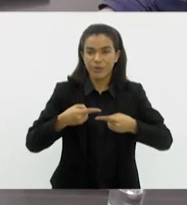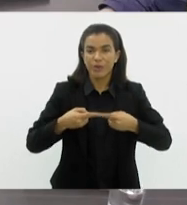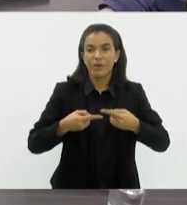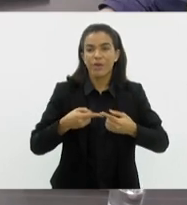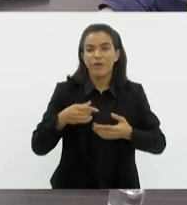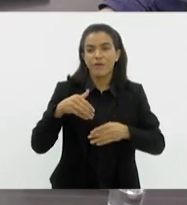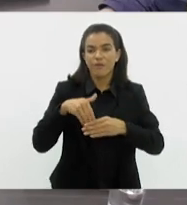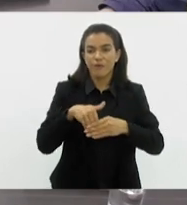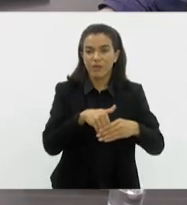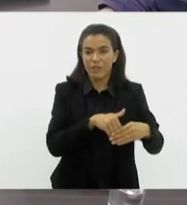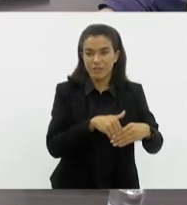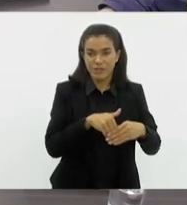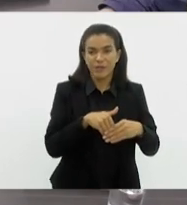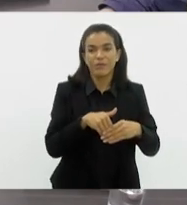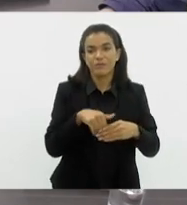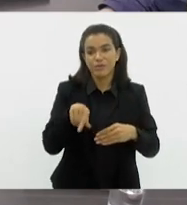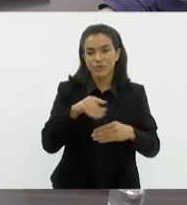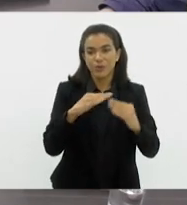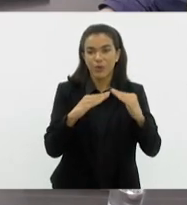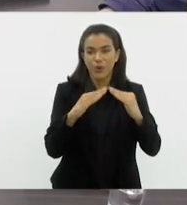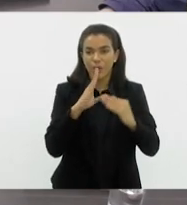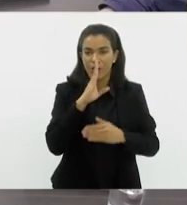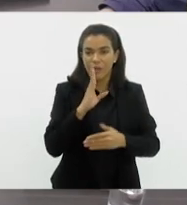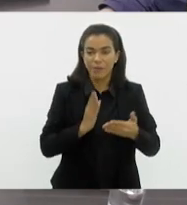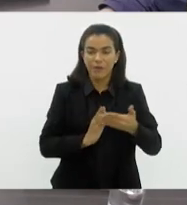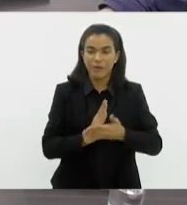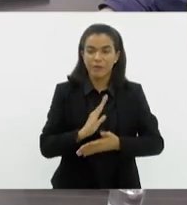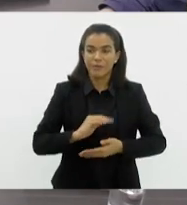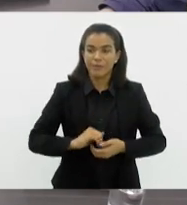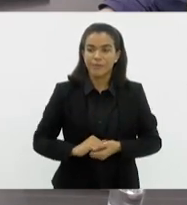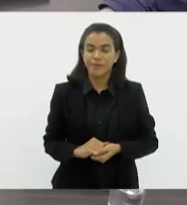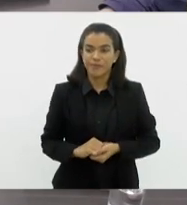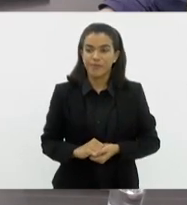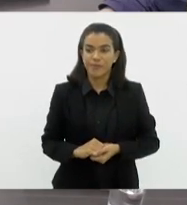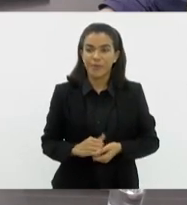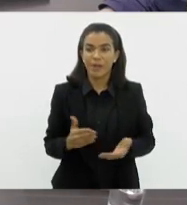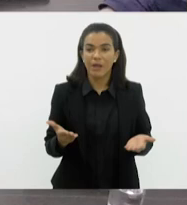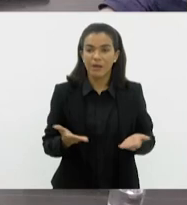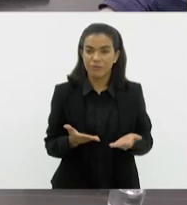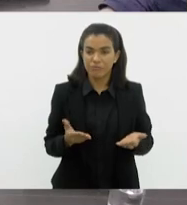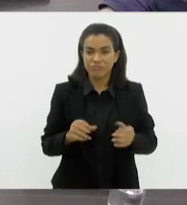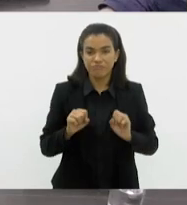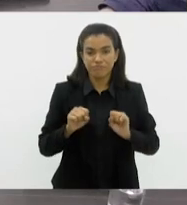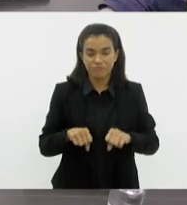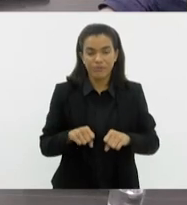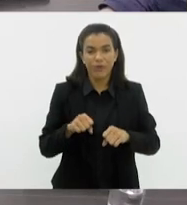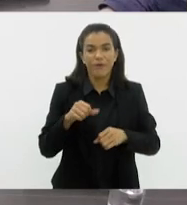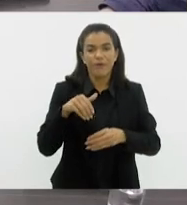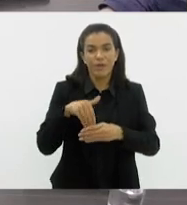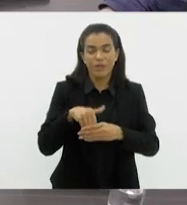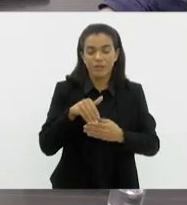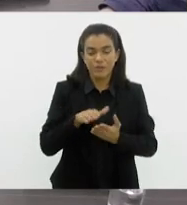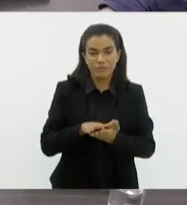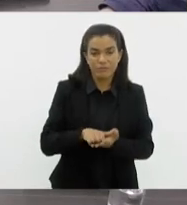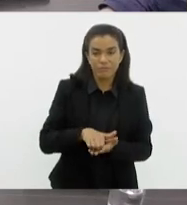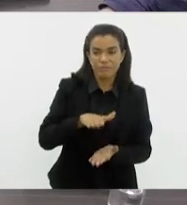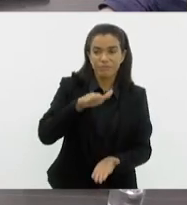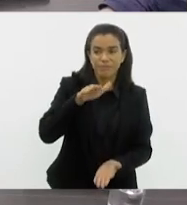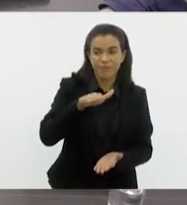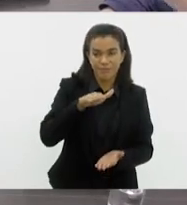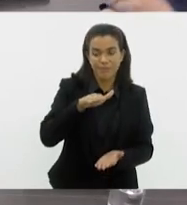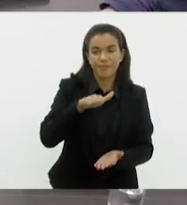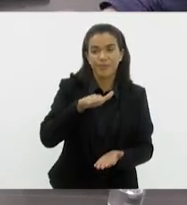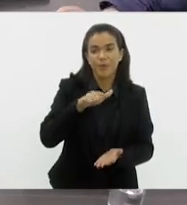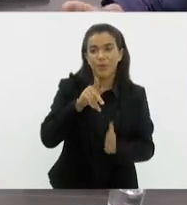discussão, em votação, senhores que aprovam, permaneçam como estão, aprovado. Agora sim, vamos à votação em bloco, obviamente ressalvados